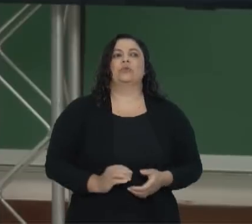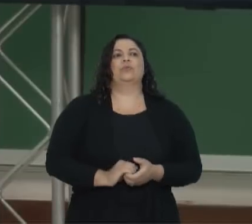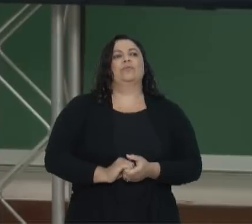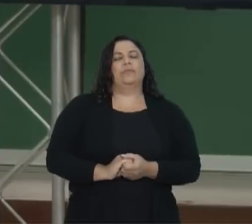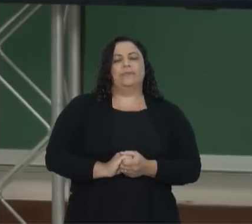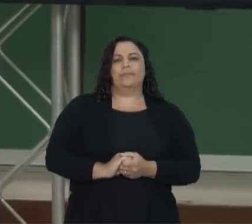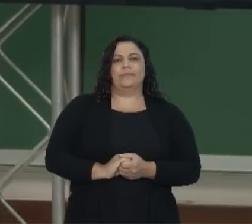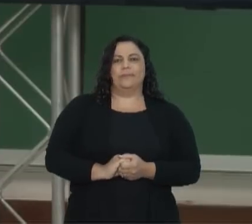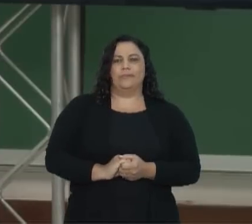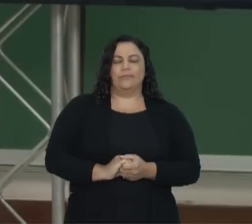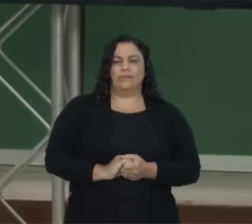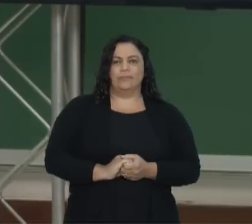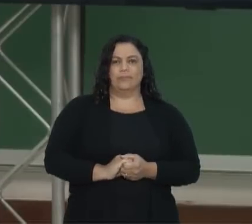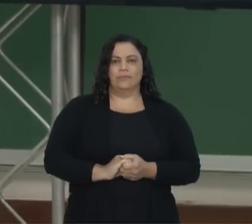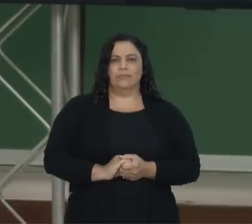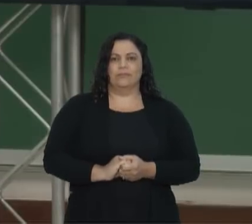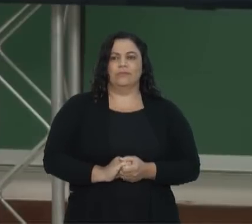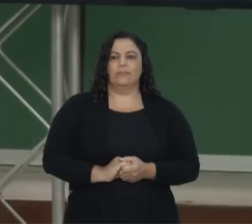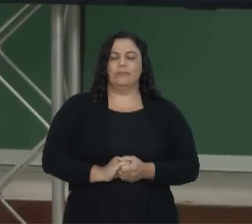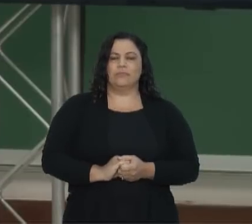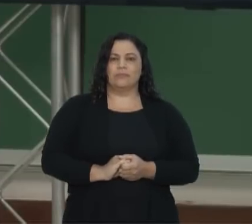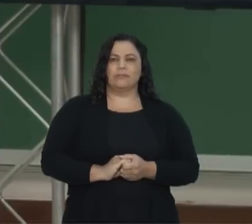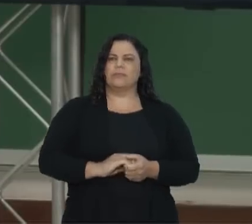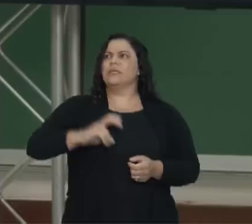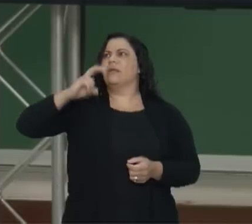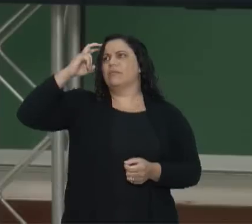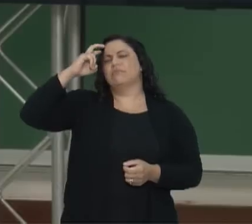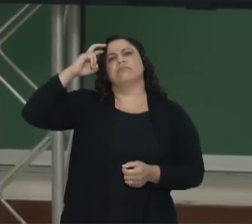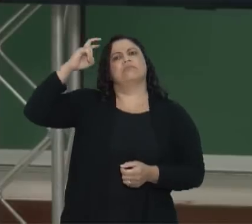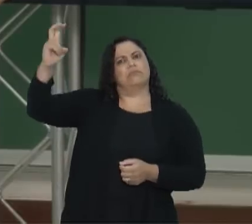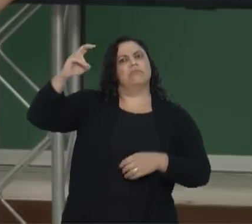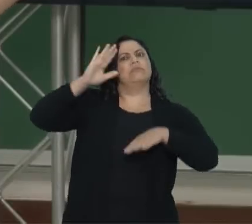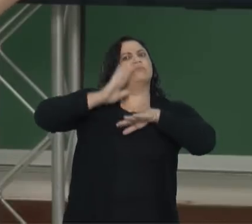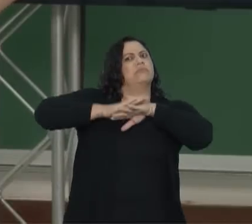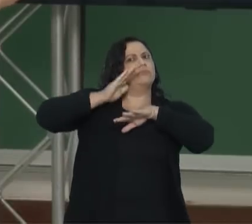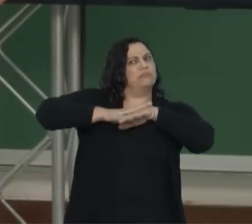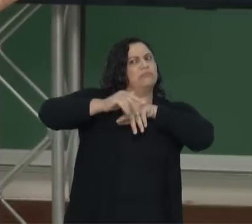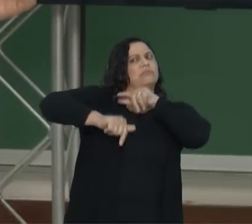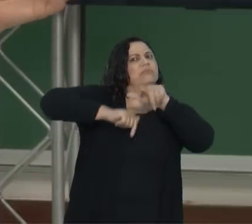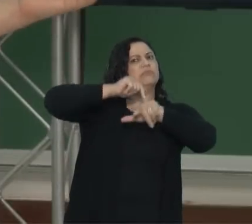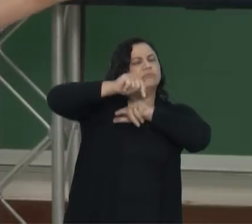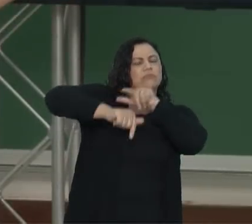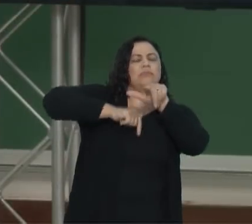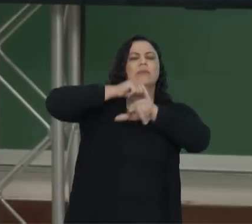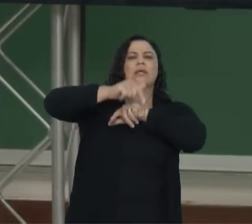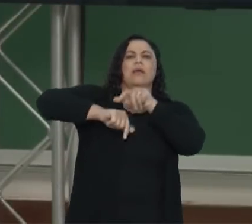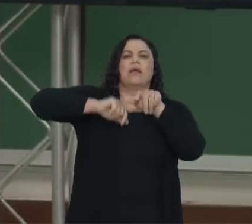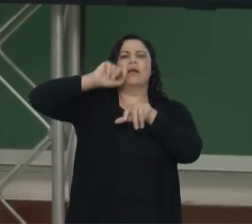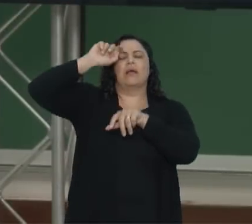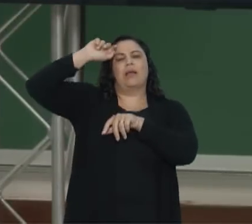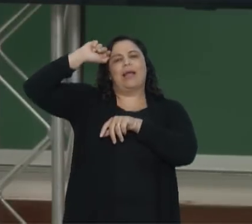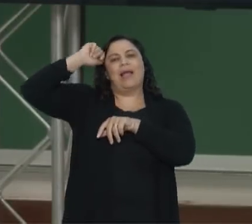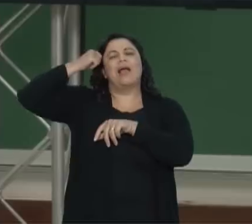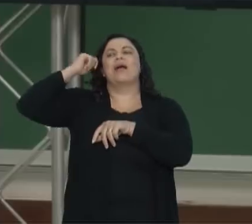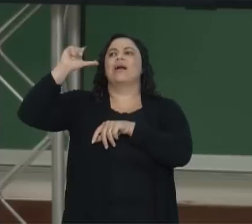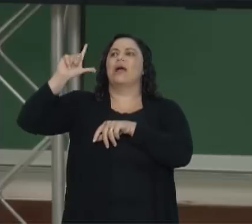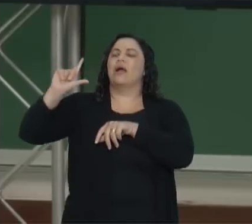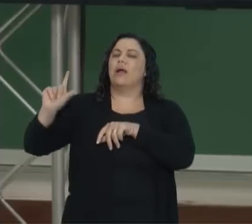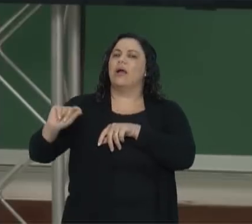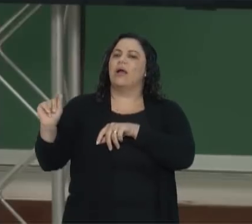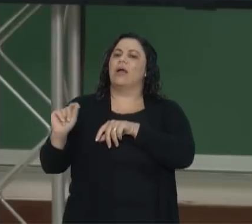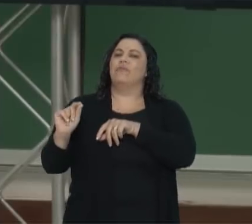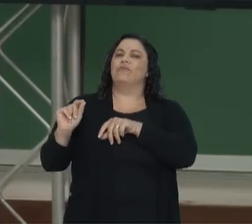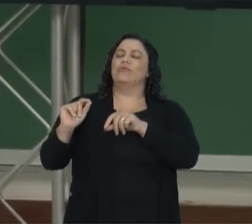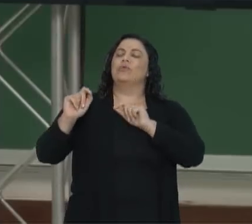a ajuda da mão e da inteligência africana e afro-brasileira. Então, quando a gente pensa nos descendentes, a